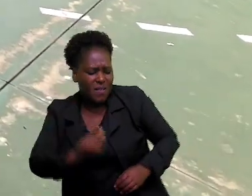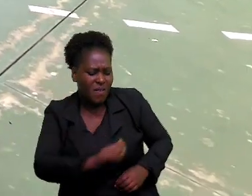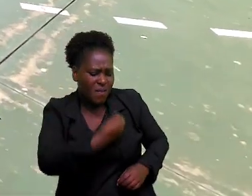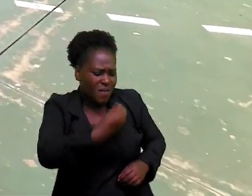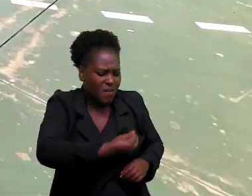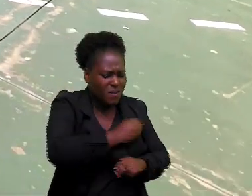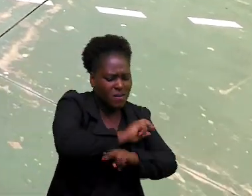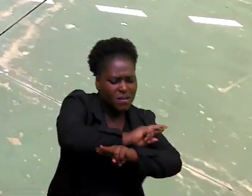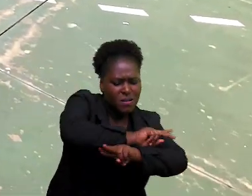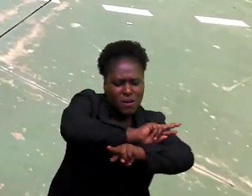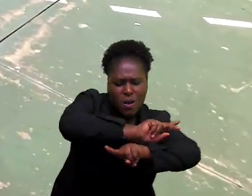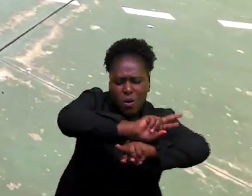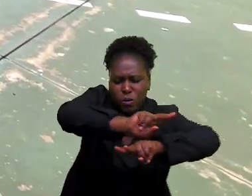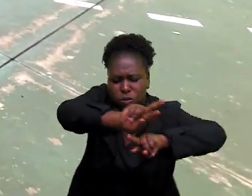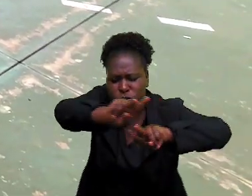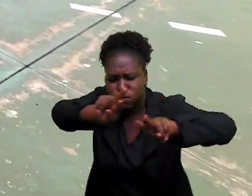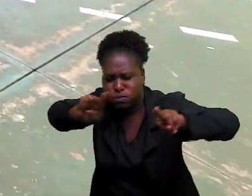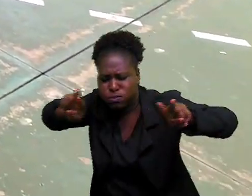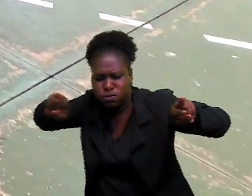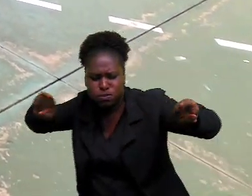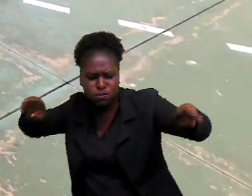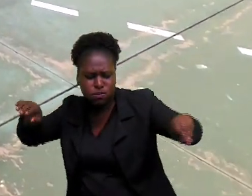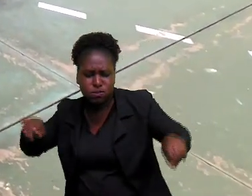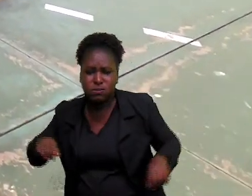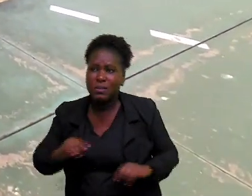caminhamos ao rumo do sol.